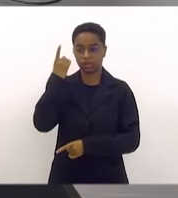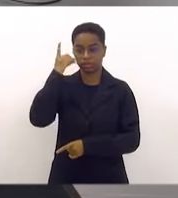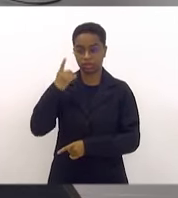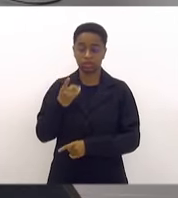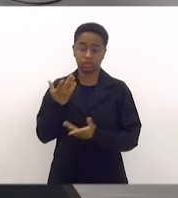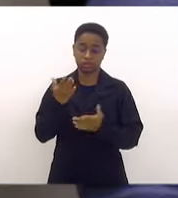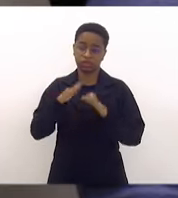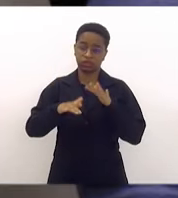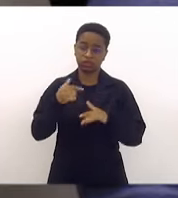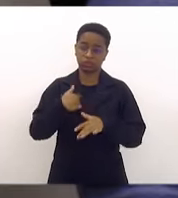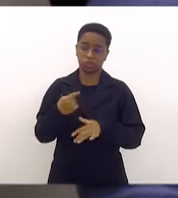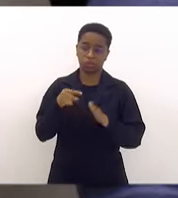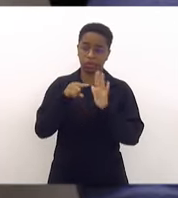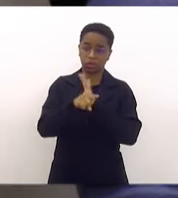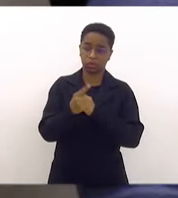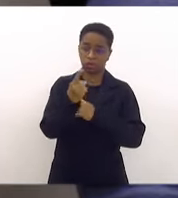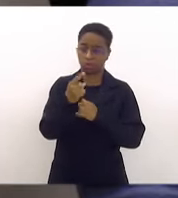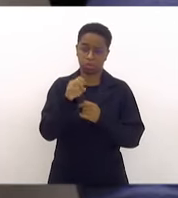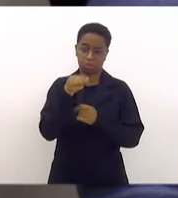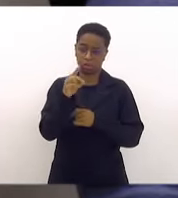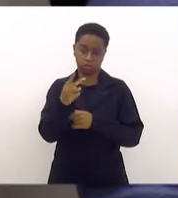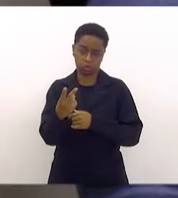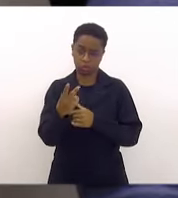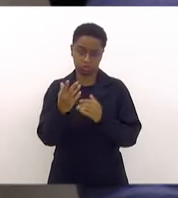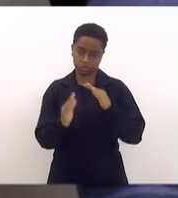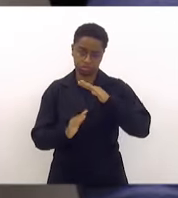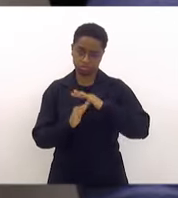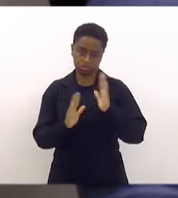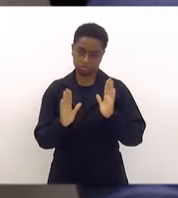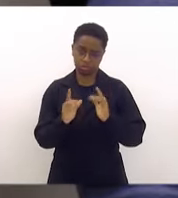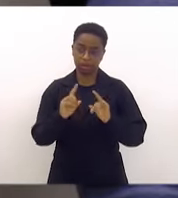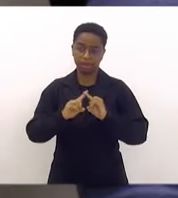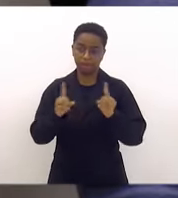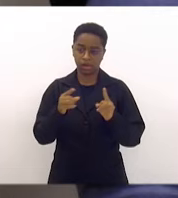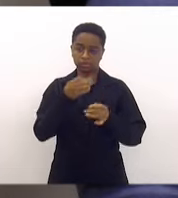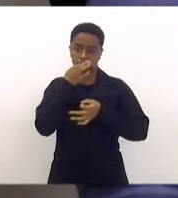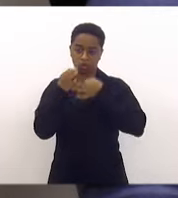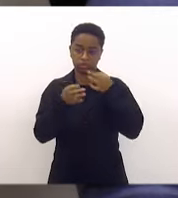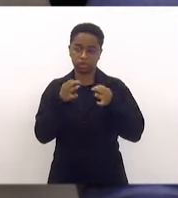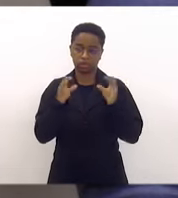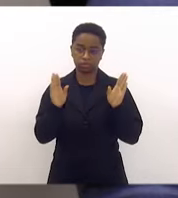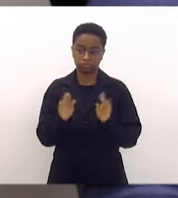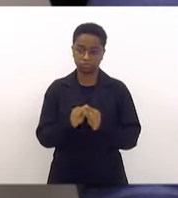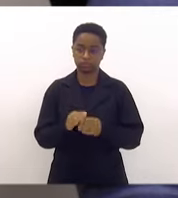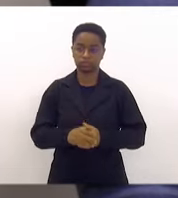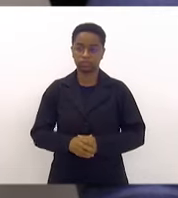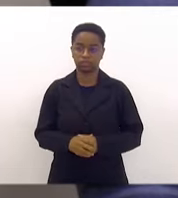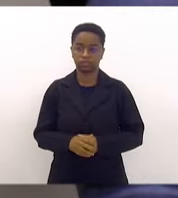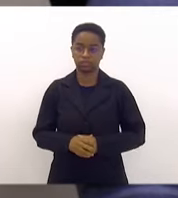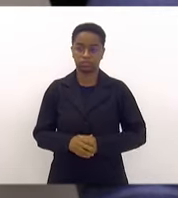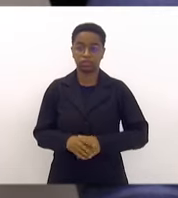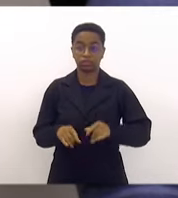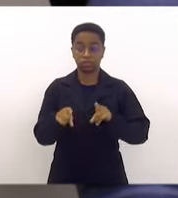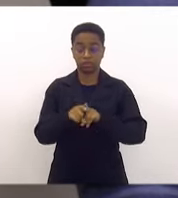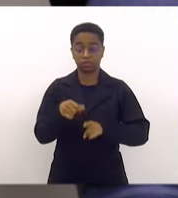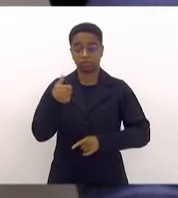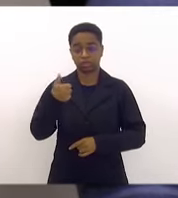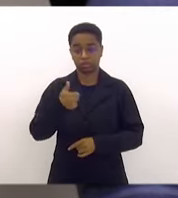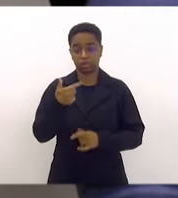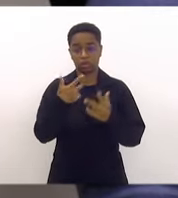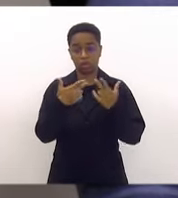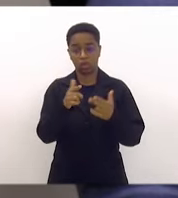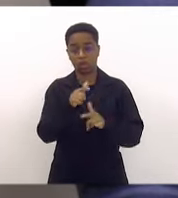faça uma pergunta ou duas no máximo e algumas Breves colocações primeiro também assim como outros colegas já